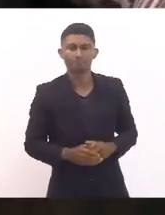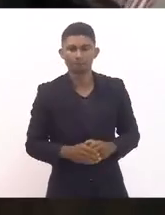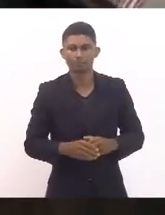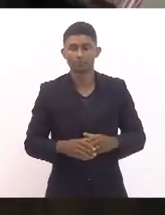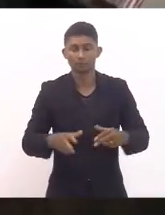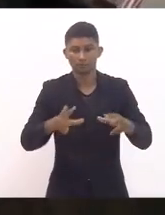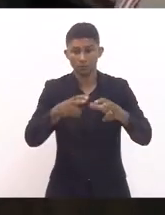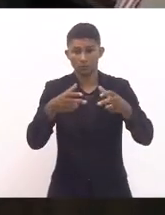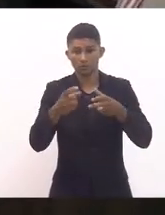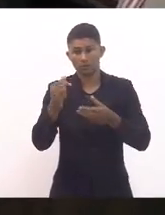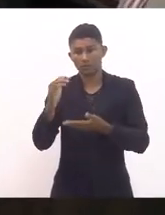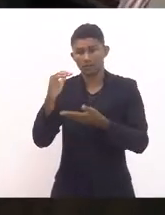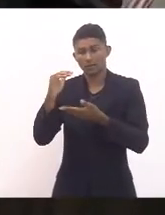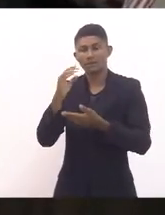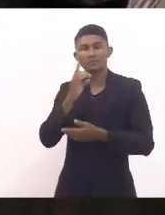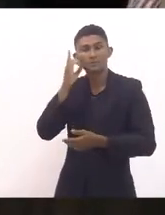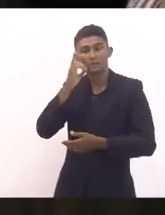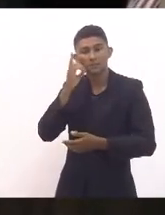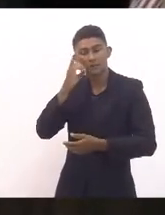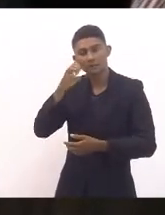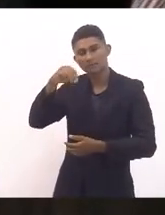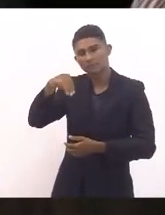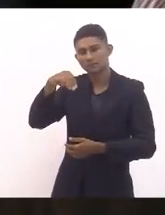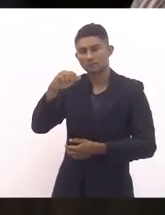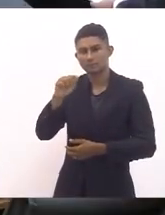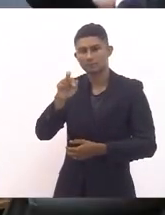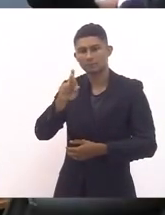de Orçamento, deputado Márcio Canella.